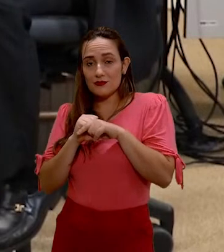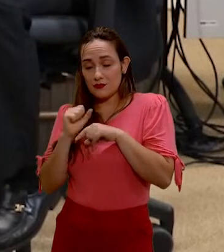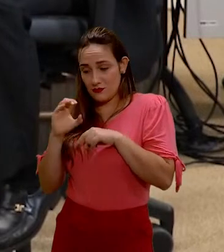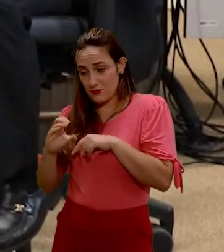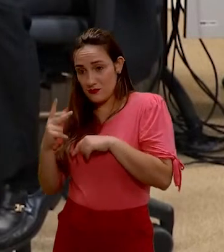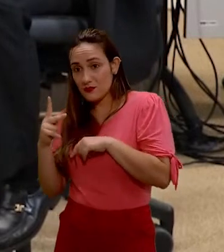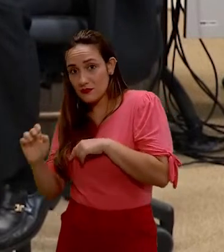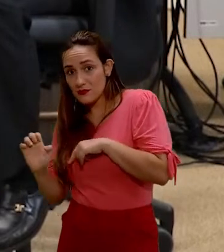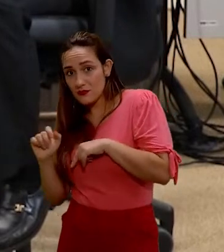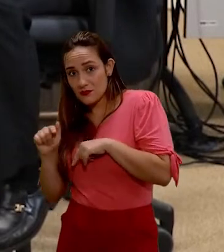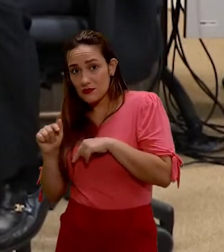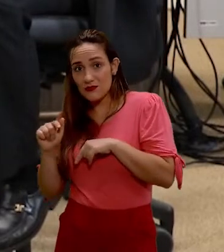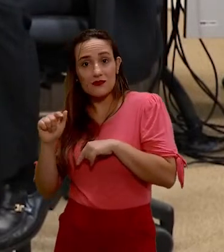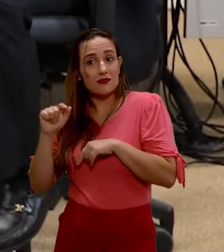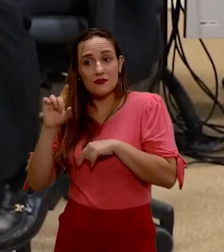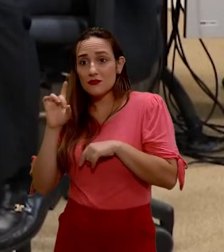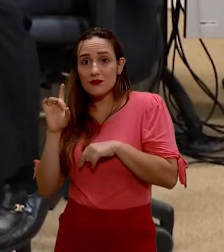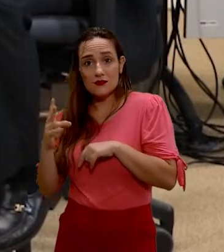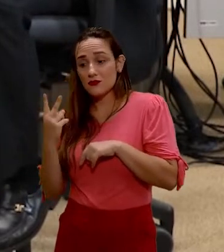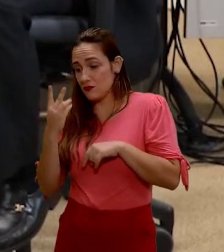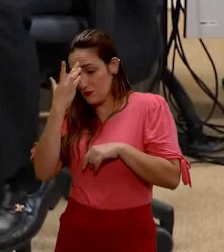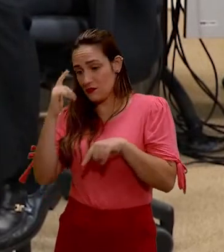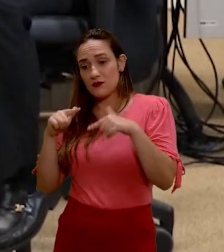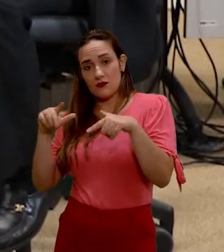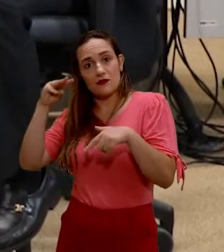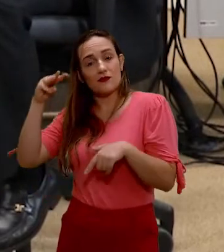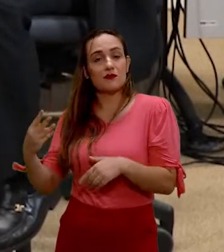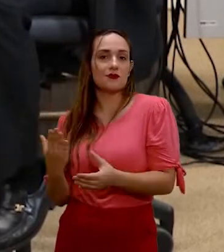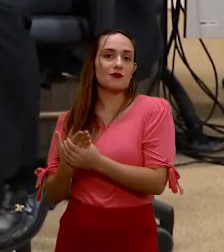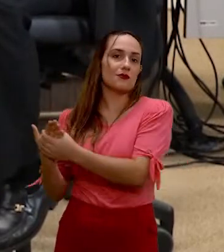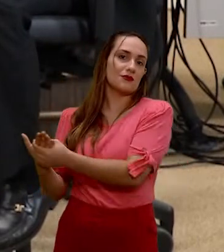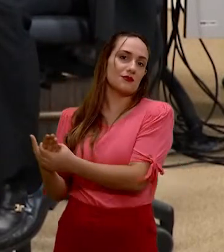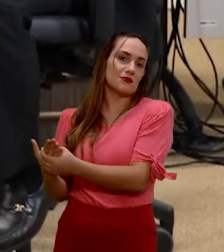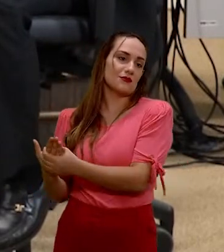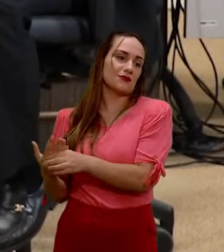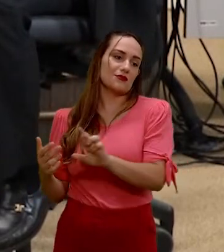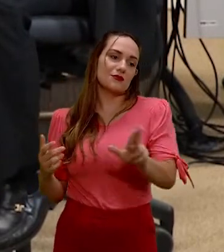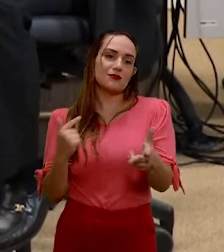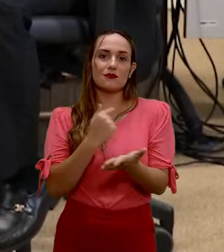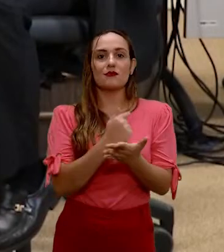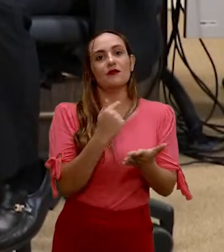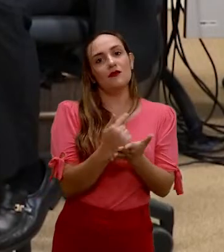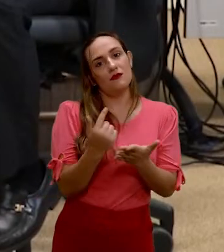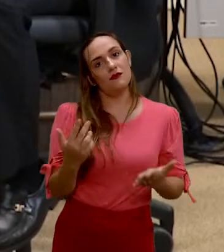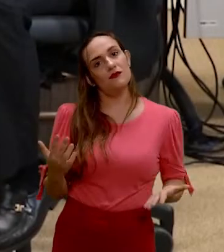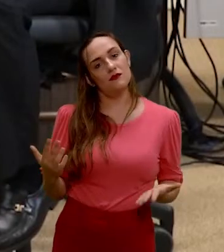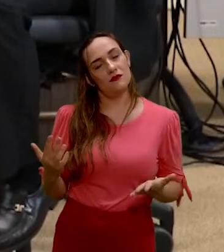complexo porque leva em conta também a complexidade do ato produzido.